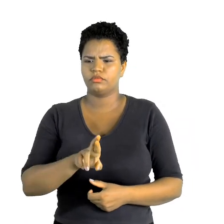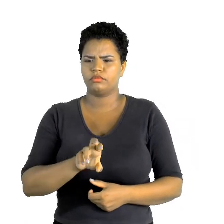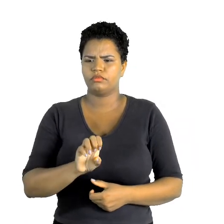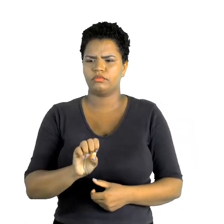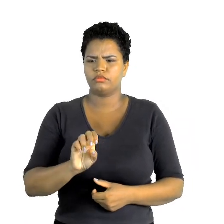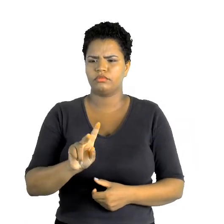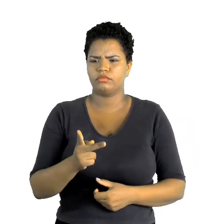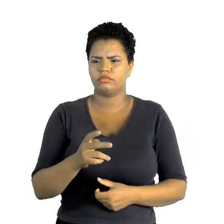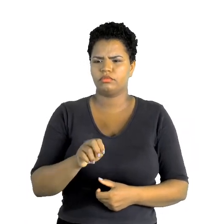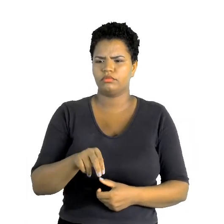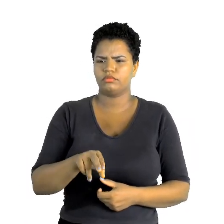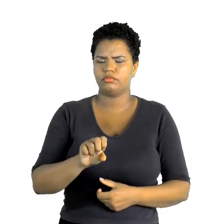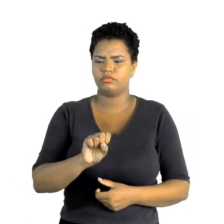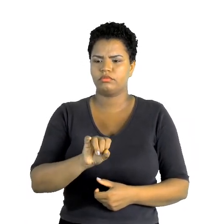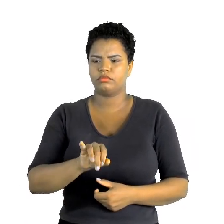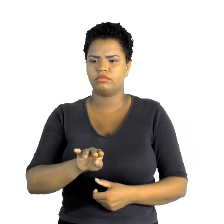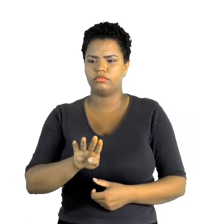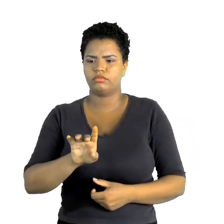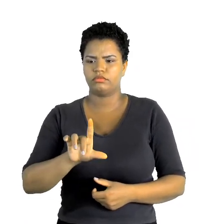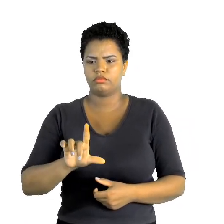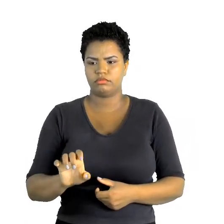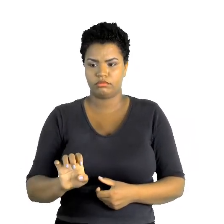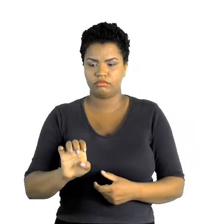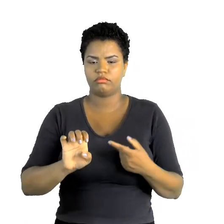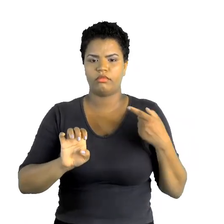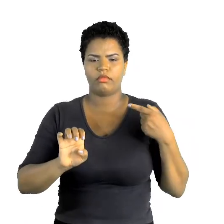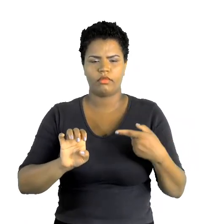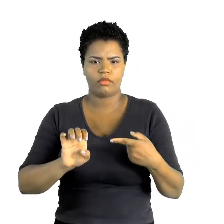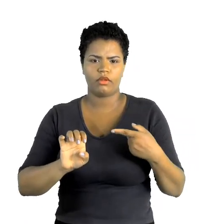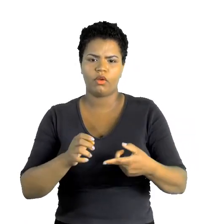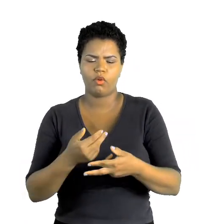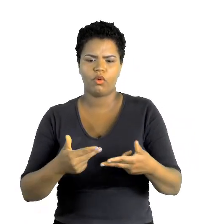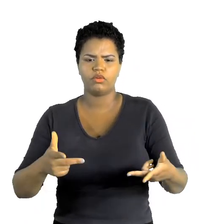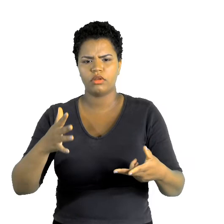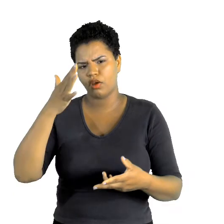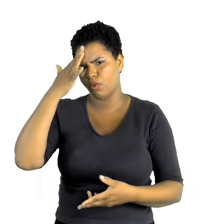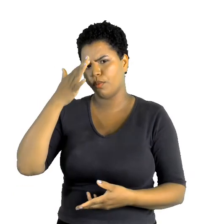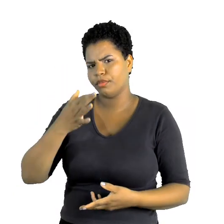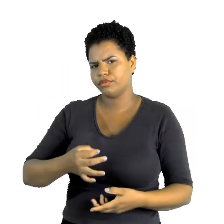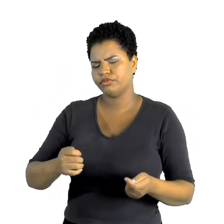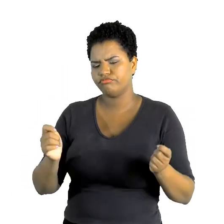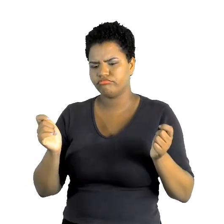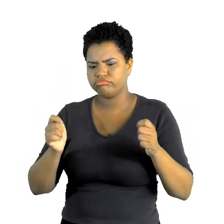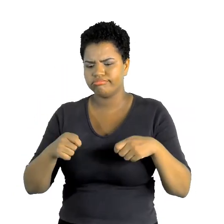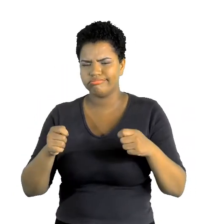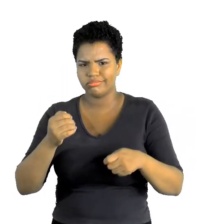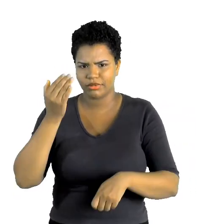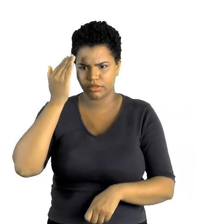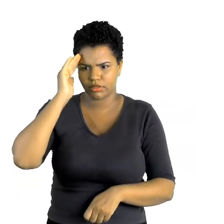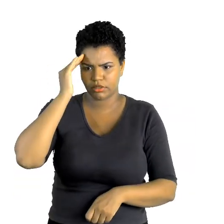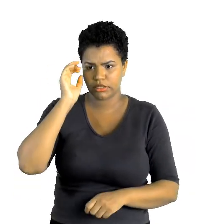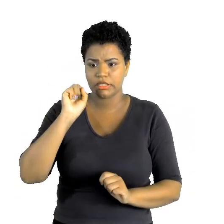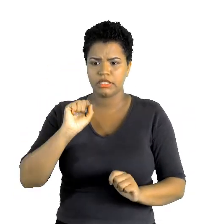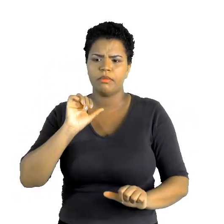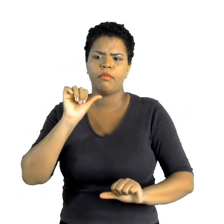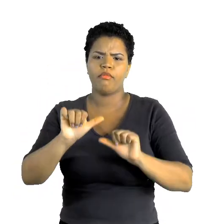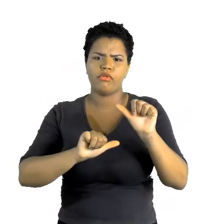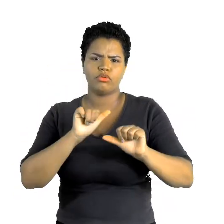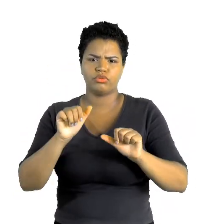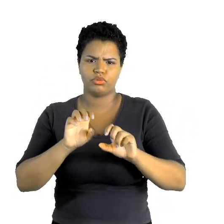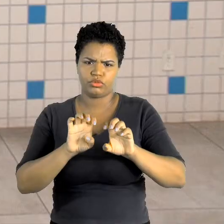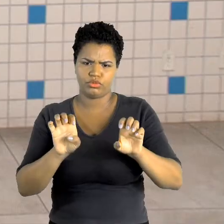comprehensible, algo que é compreensível. Se você viu aqui que mudou uma estrutura, se você quiser falar que